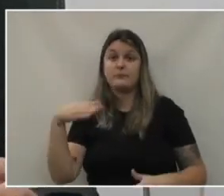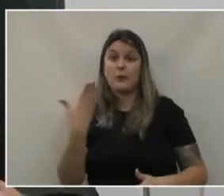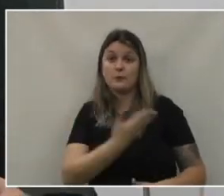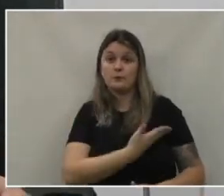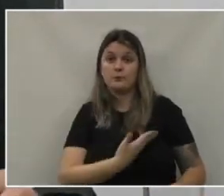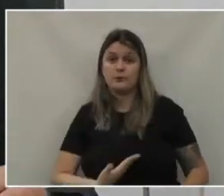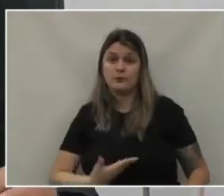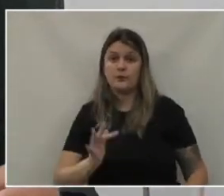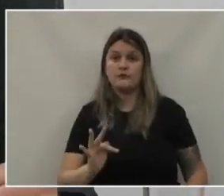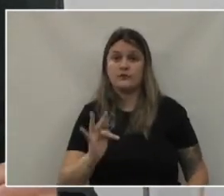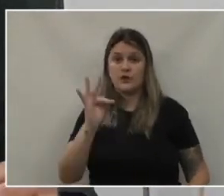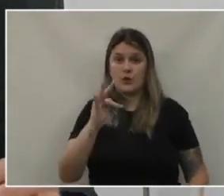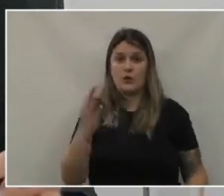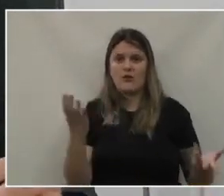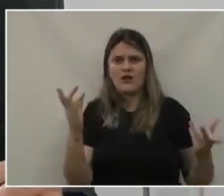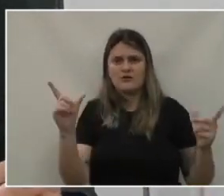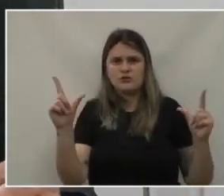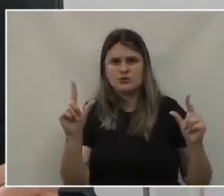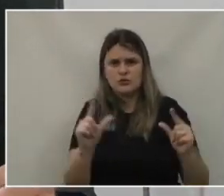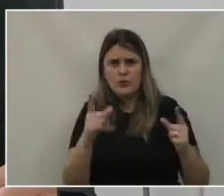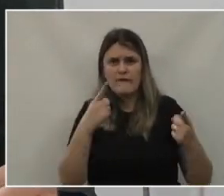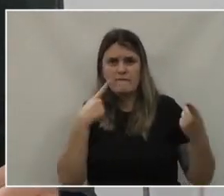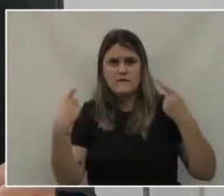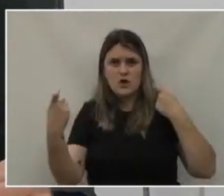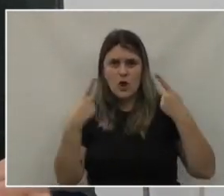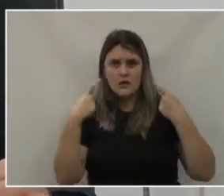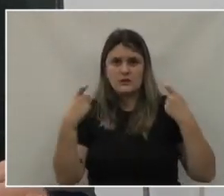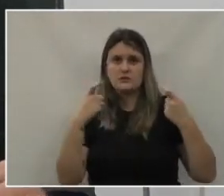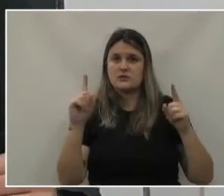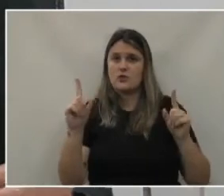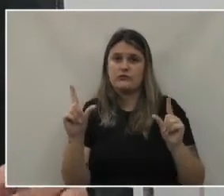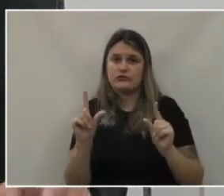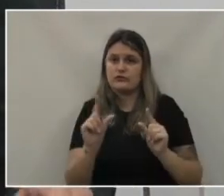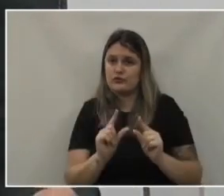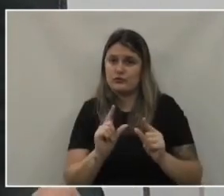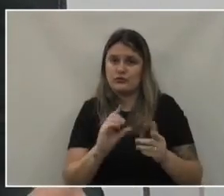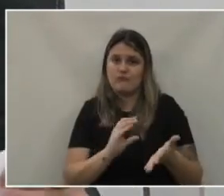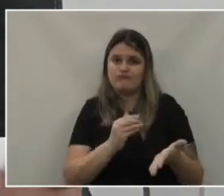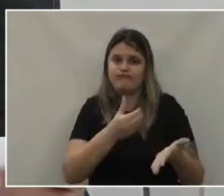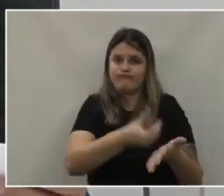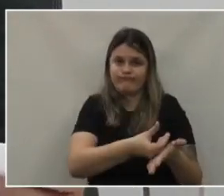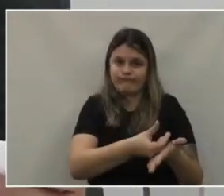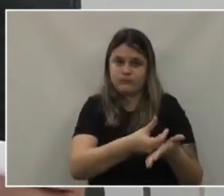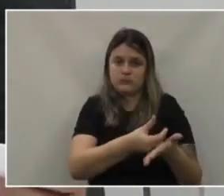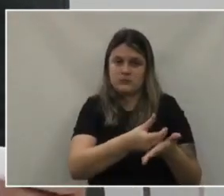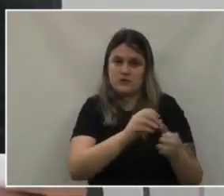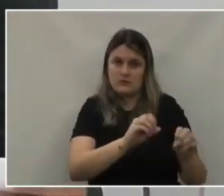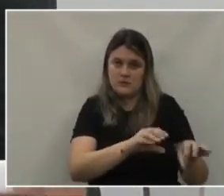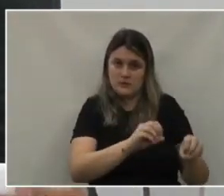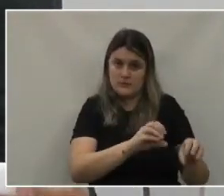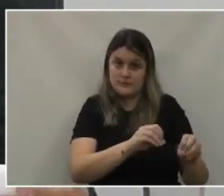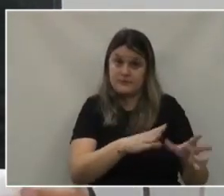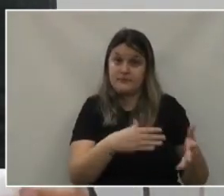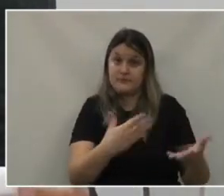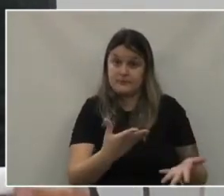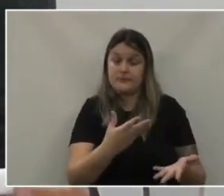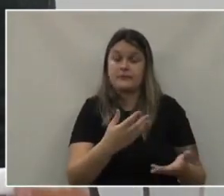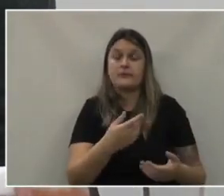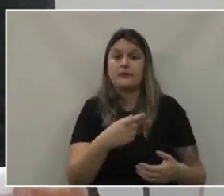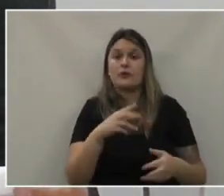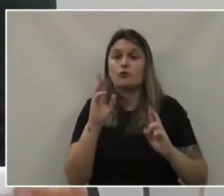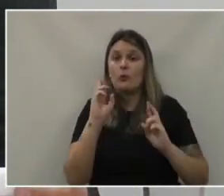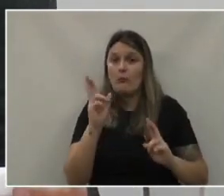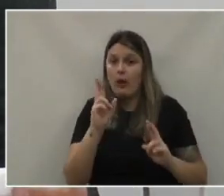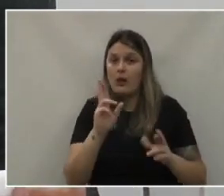federal quer diminuir a violência, que não diminua as verbas para a educação. Então, esperamos